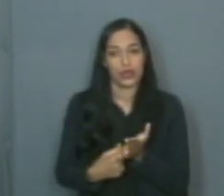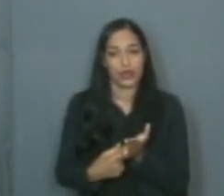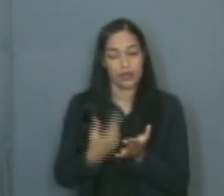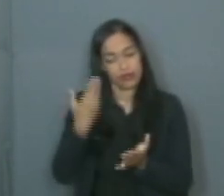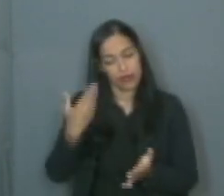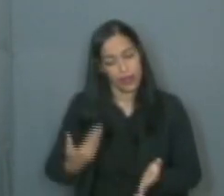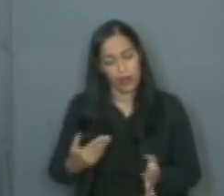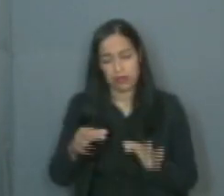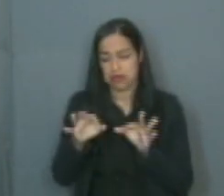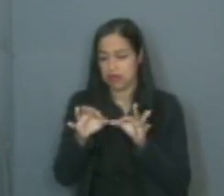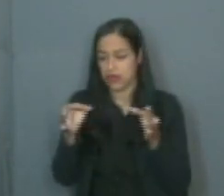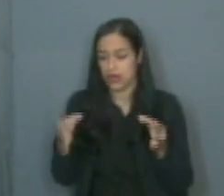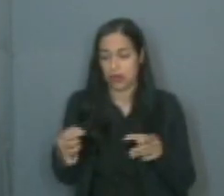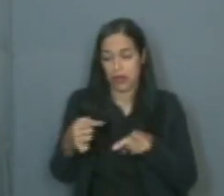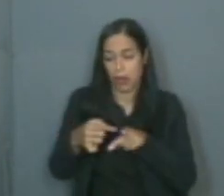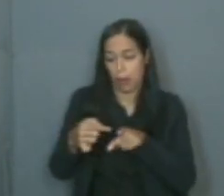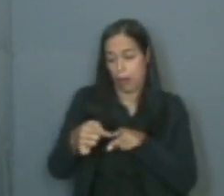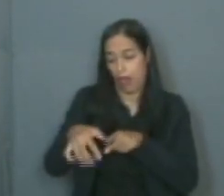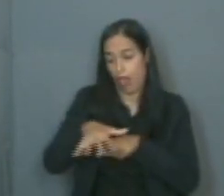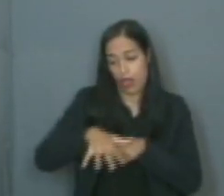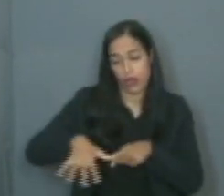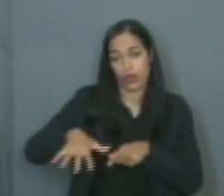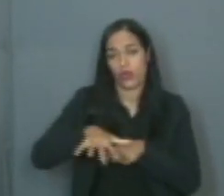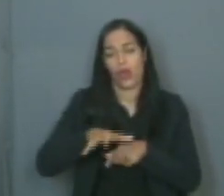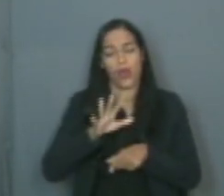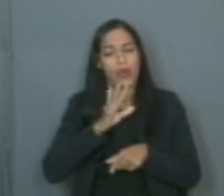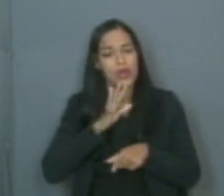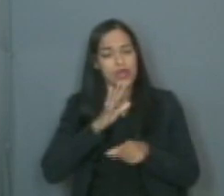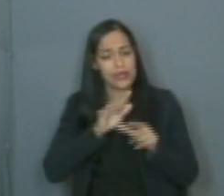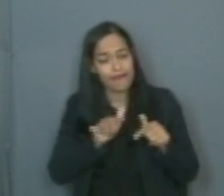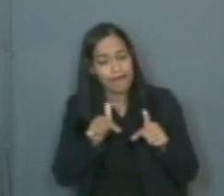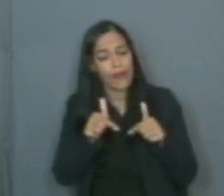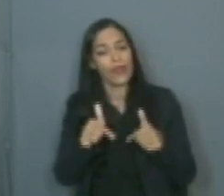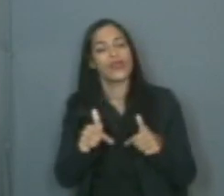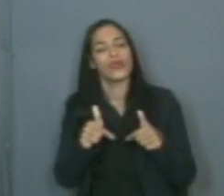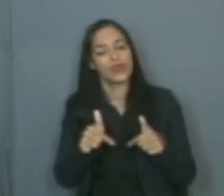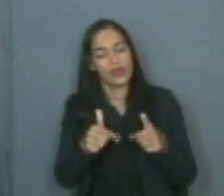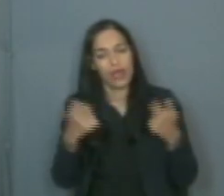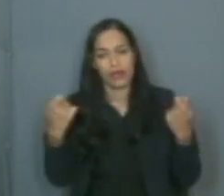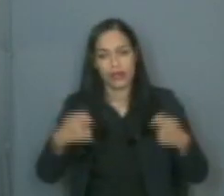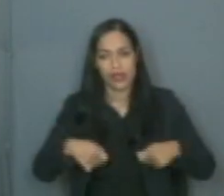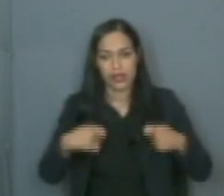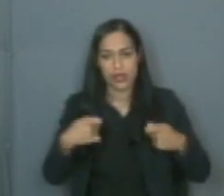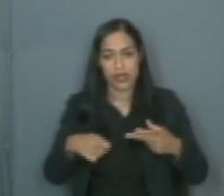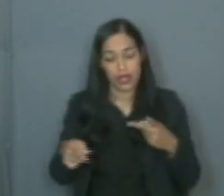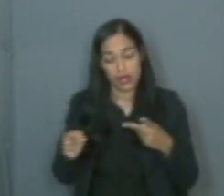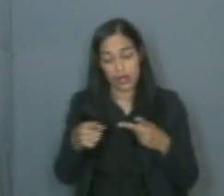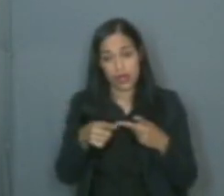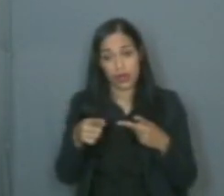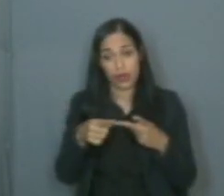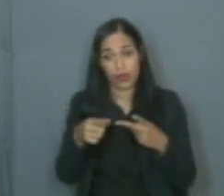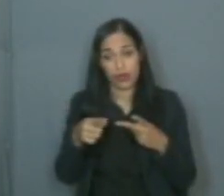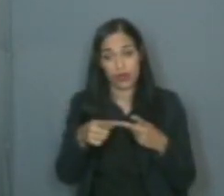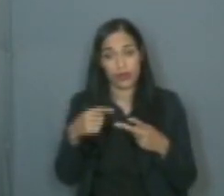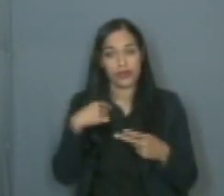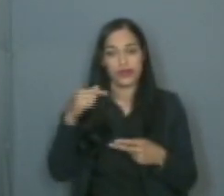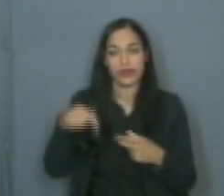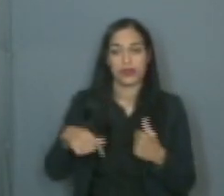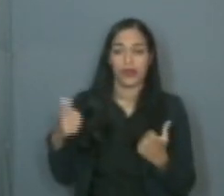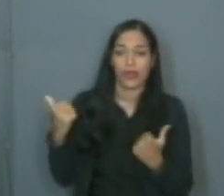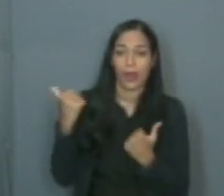bairro muito humilde e conhecia as necessidades e as lutas do bairro. Em segundo lugar, chego nessa casa com o apoio